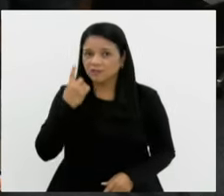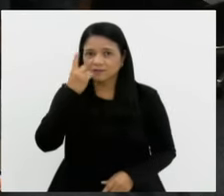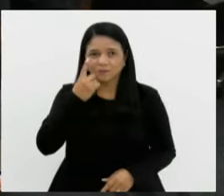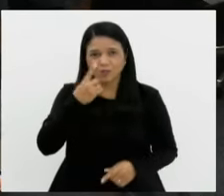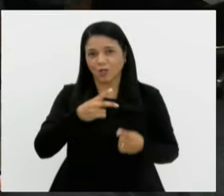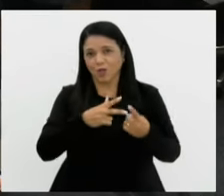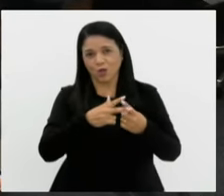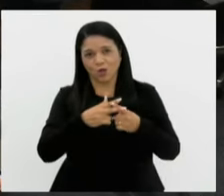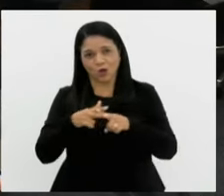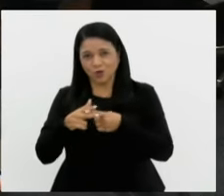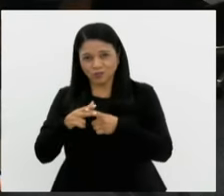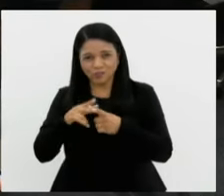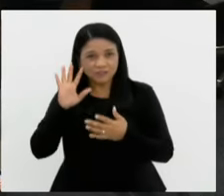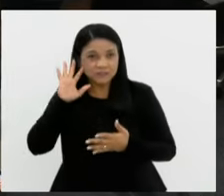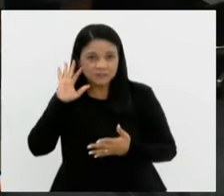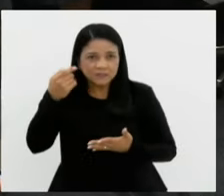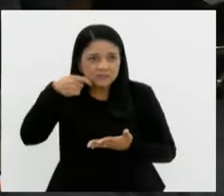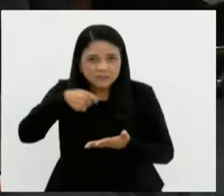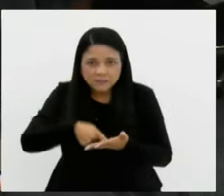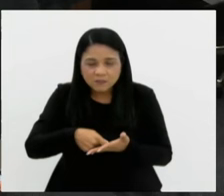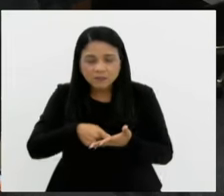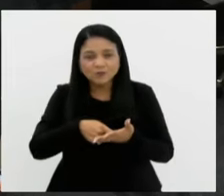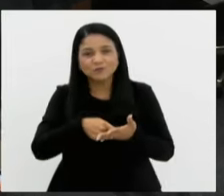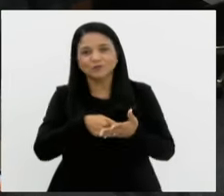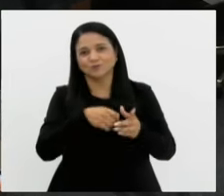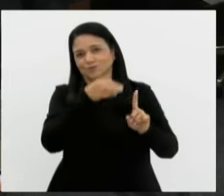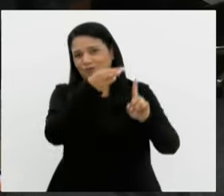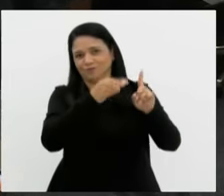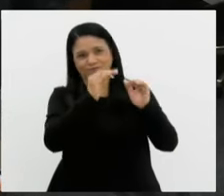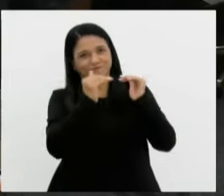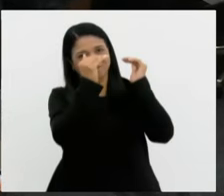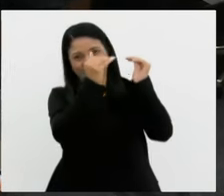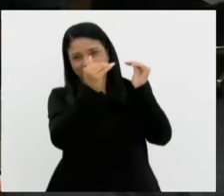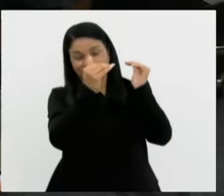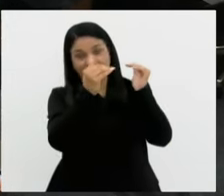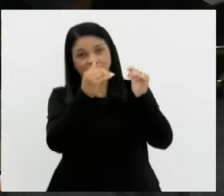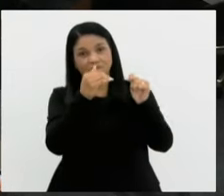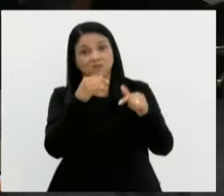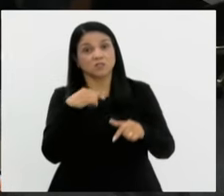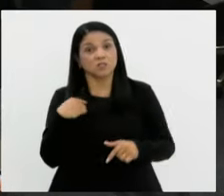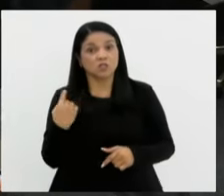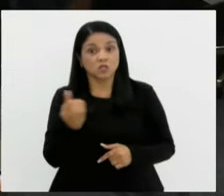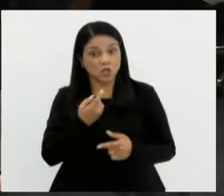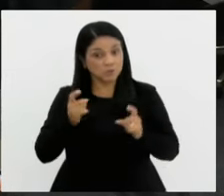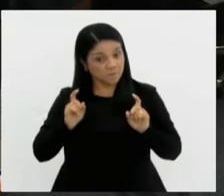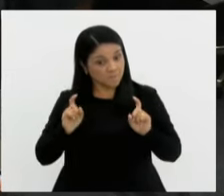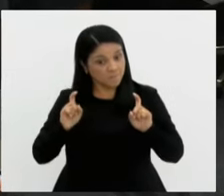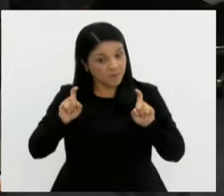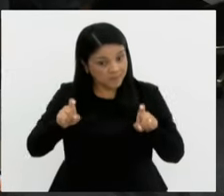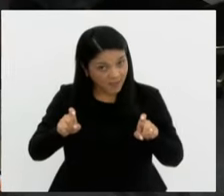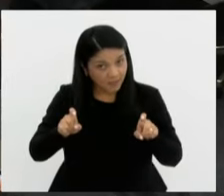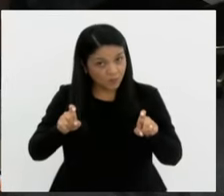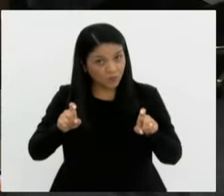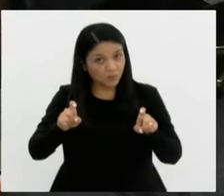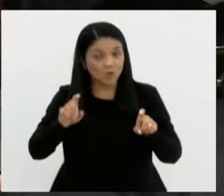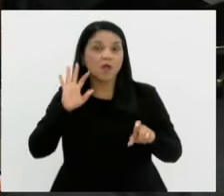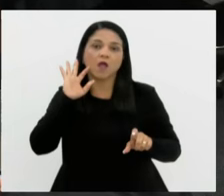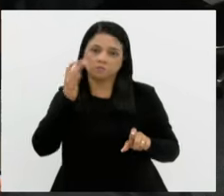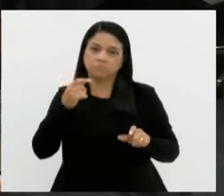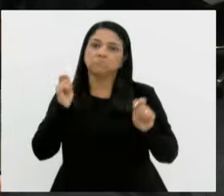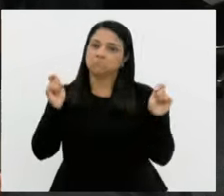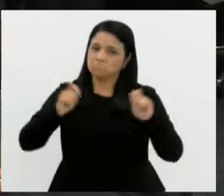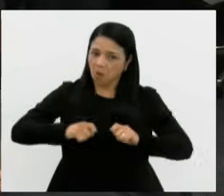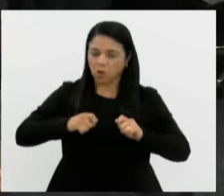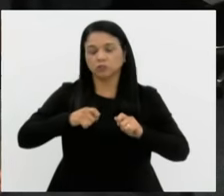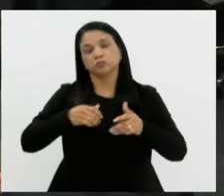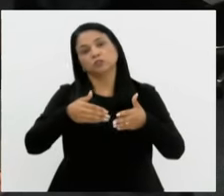a decisão de um magistrado. Só nos cabe, no tocante ao mandato, dizer se vamos suspendê-la ou não. E